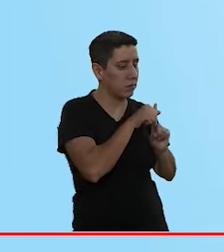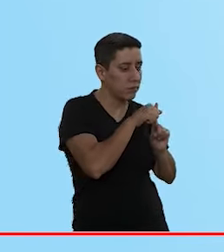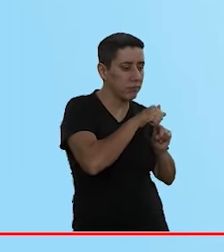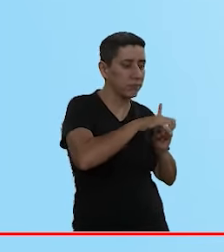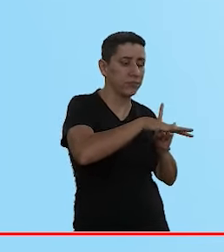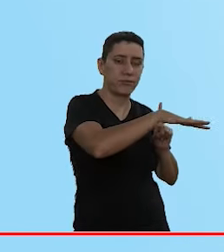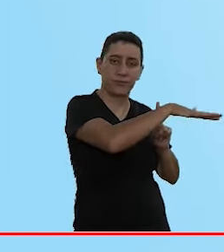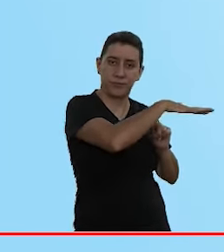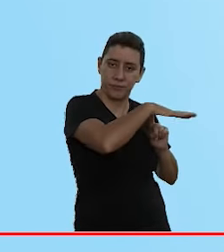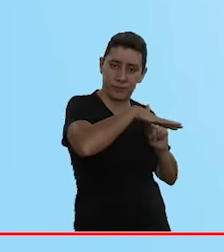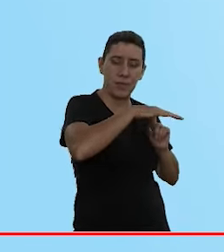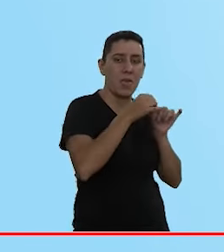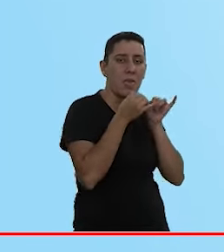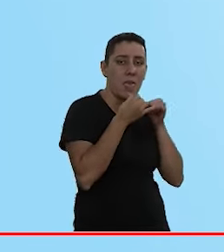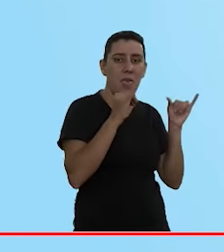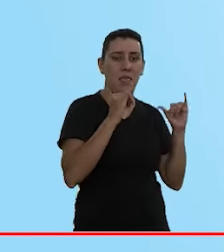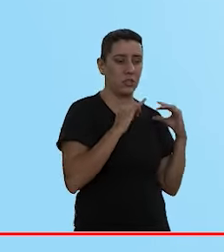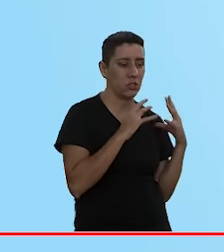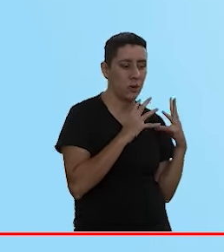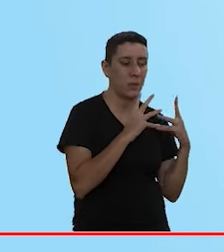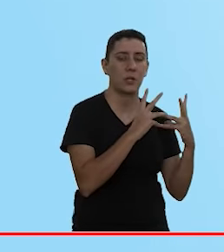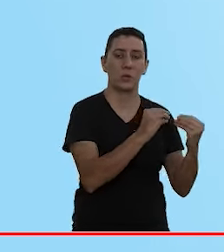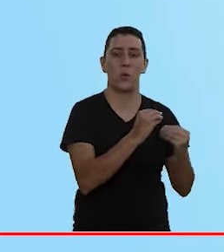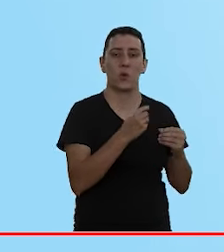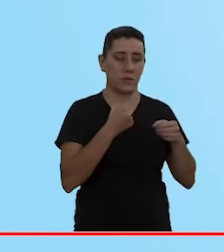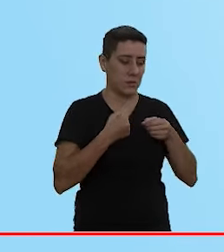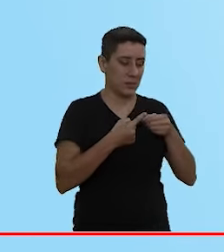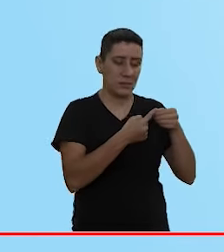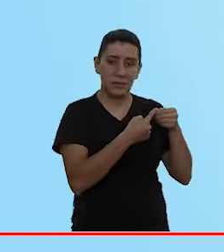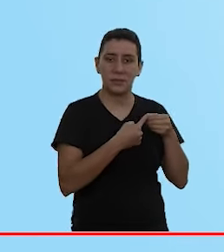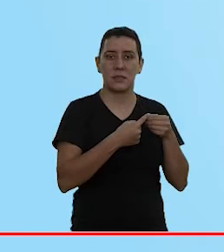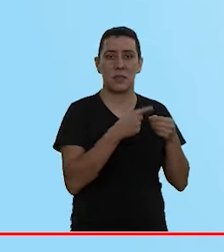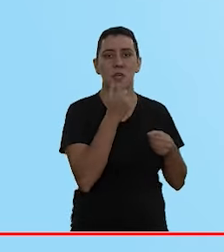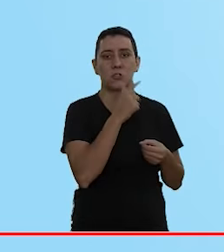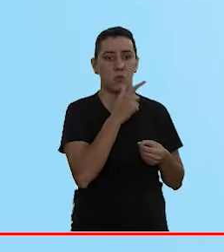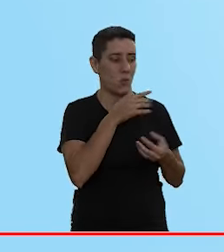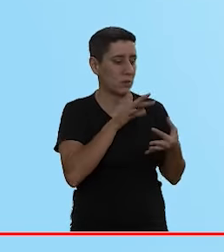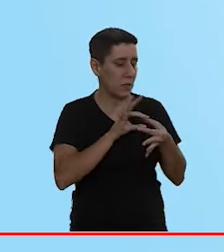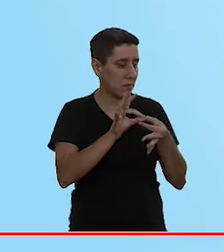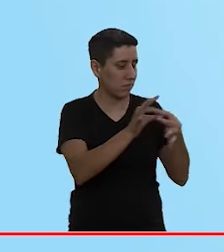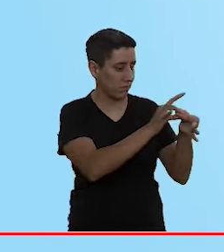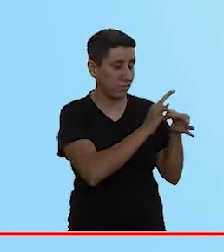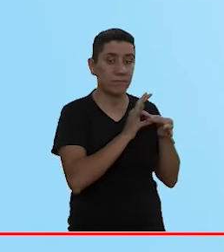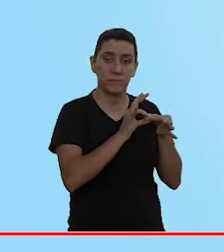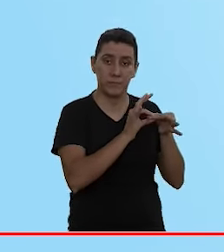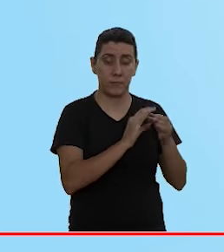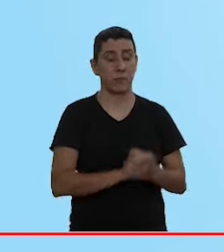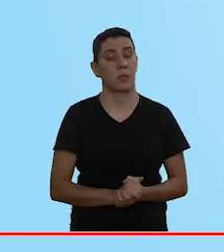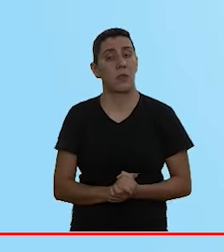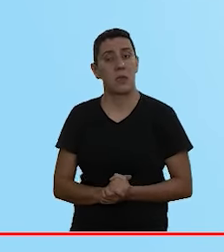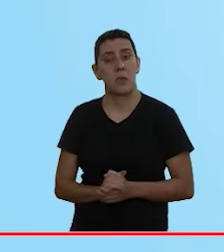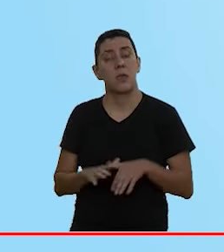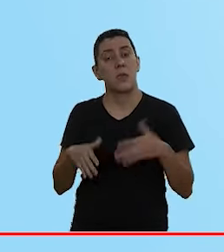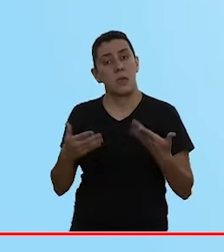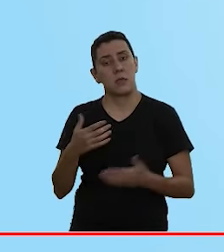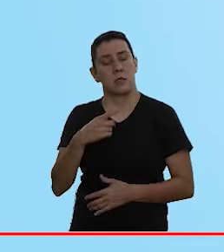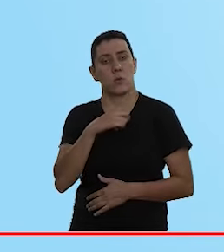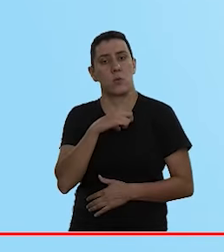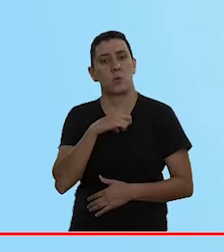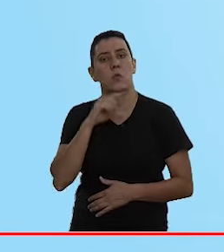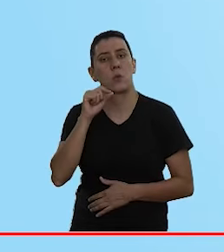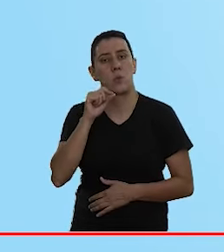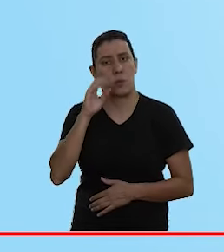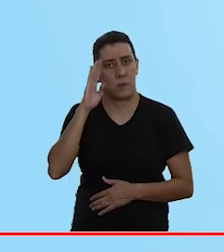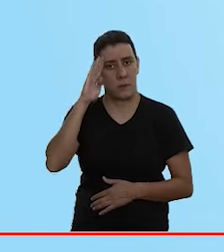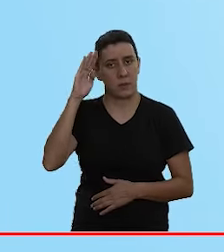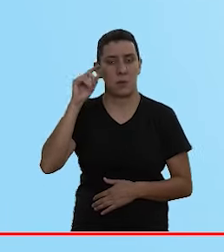é basicamente que vai fazer com que todo esse sistema fique interligado. Com isso, o sistema ele vai ter uma interligação, ele